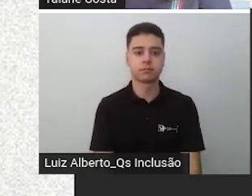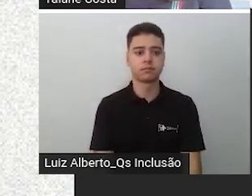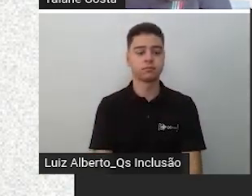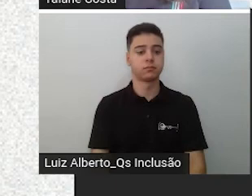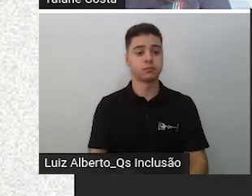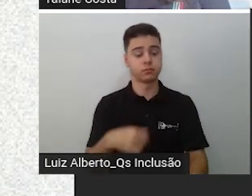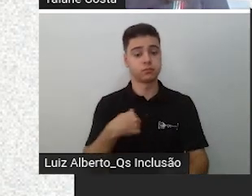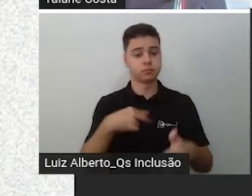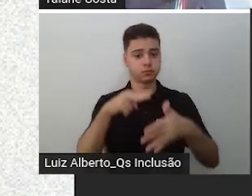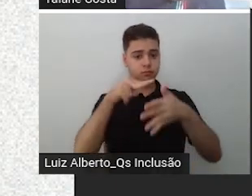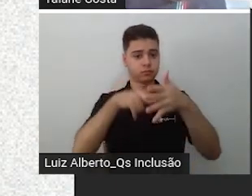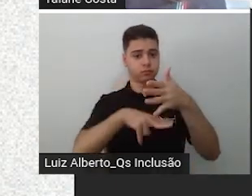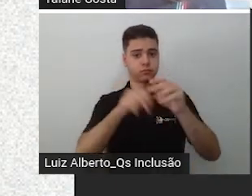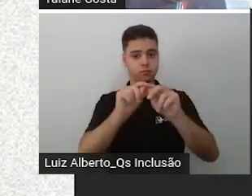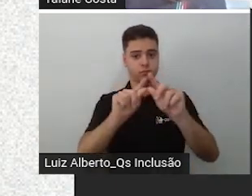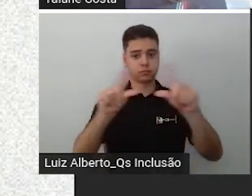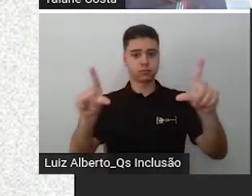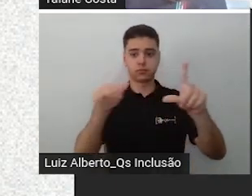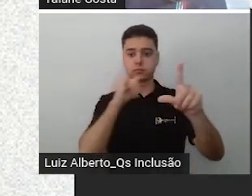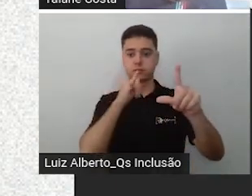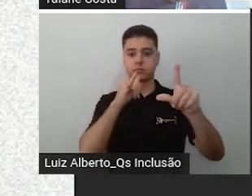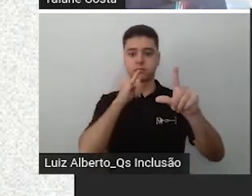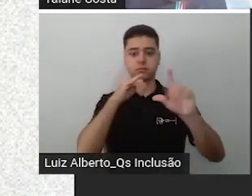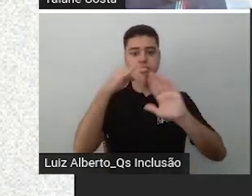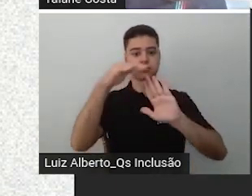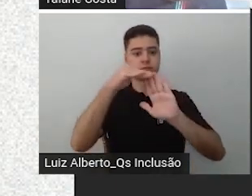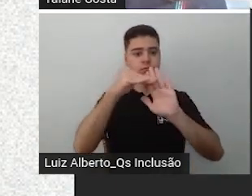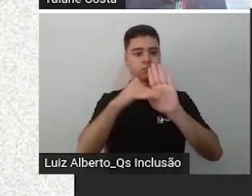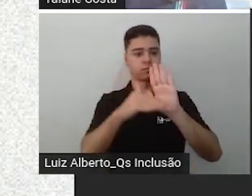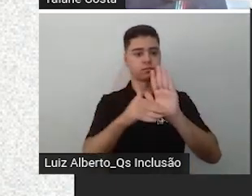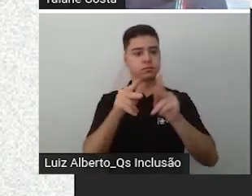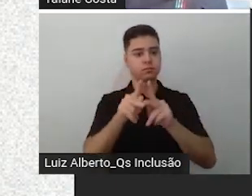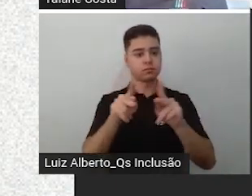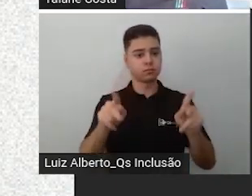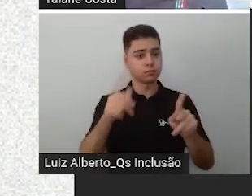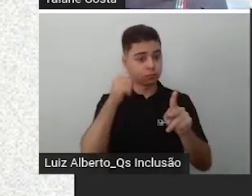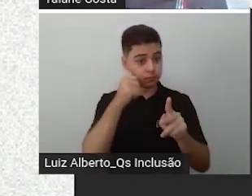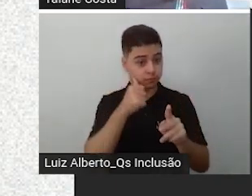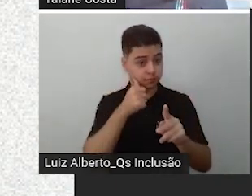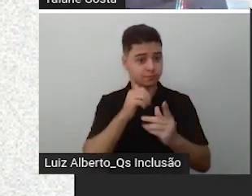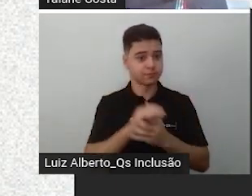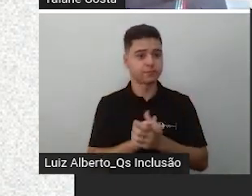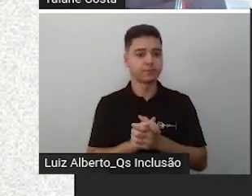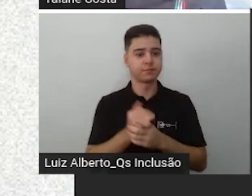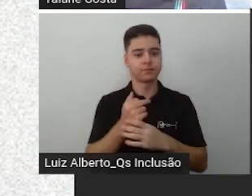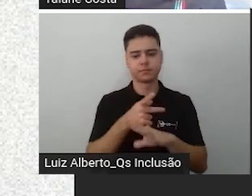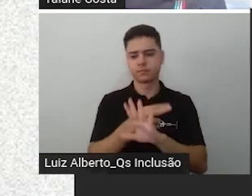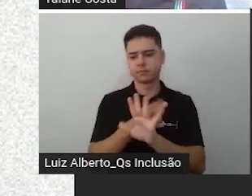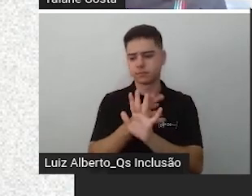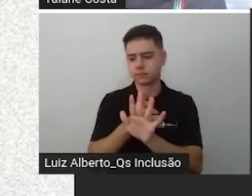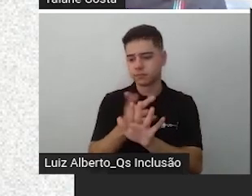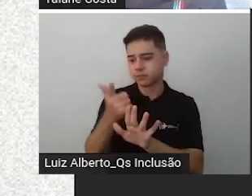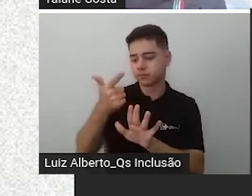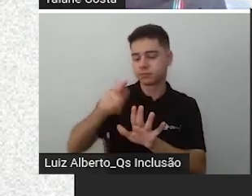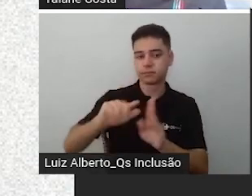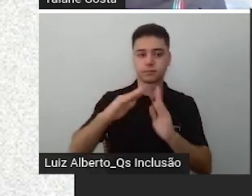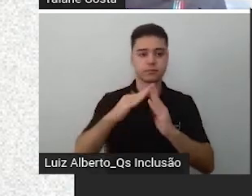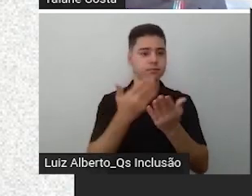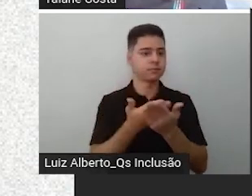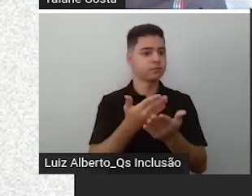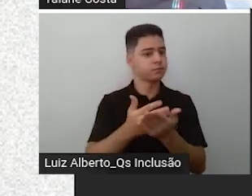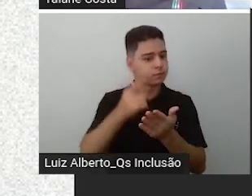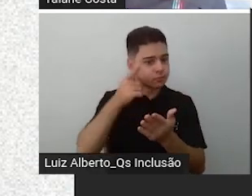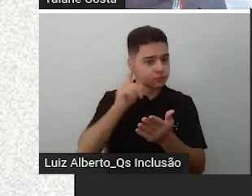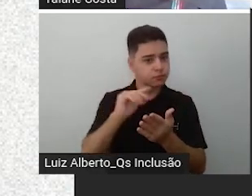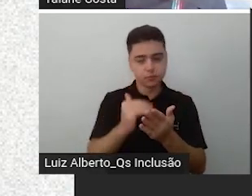Aqui eu vou ler um trechinho de um depoimento de uma professora. Muitas vezes a escola não consegue